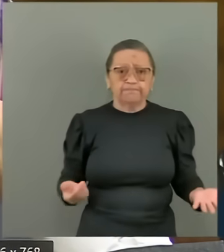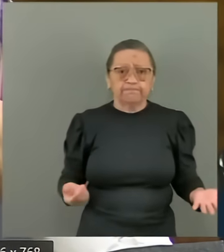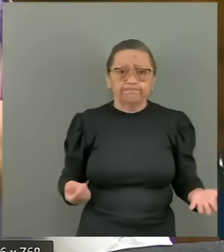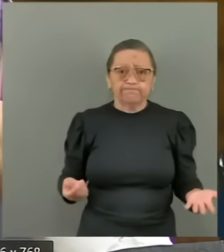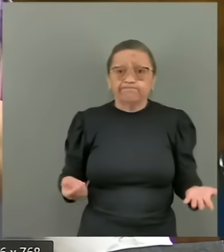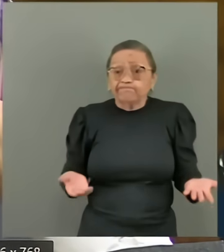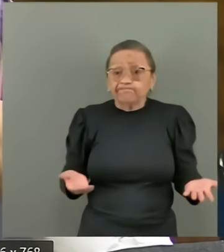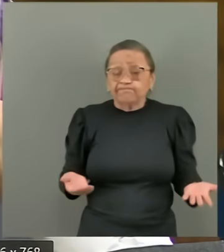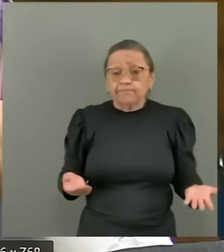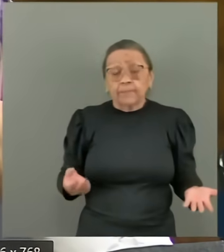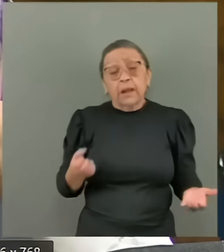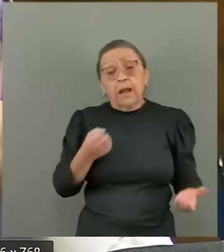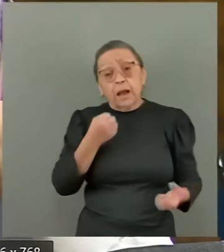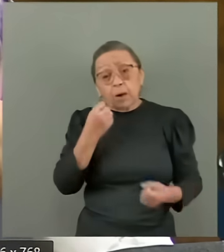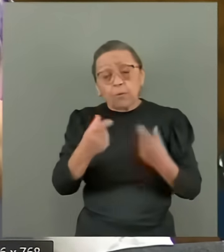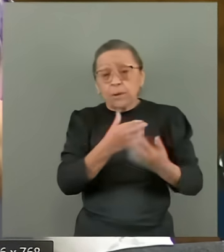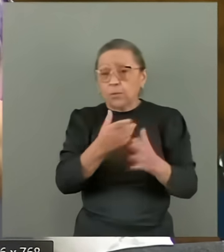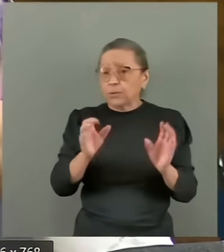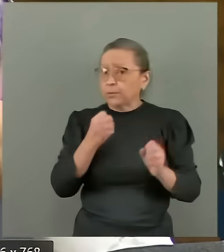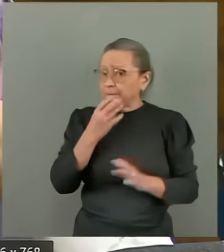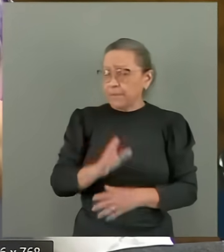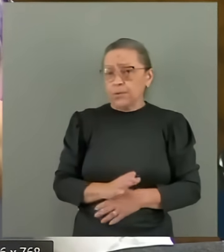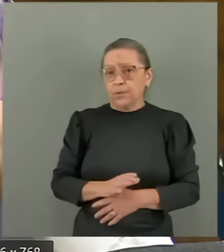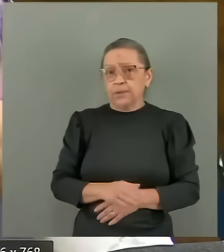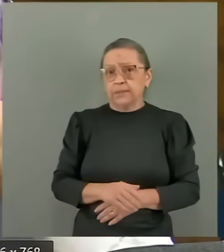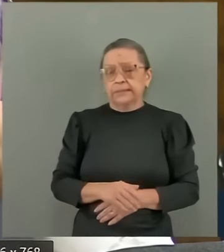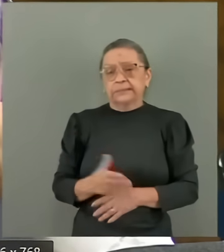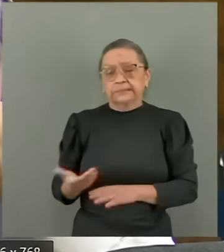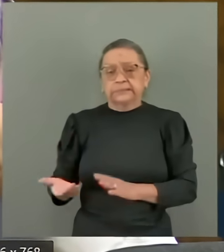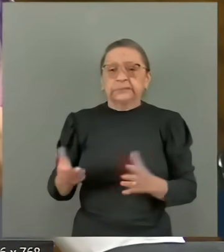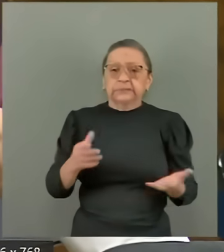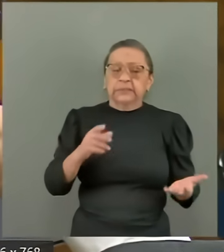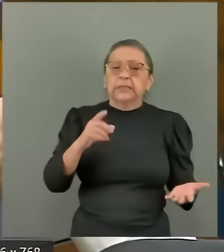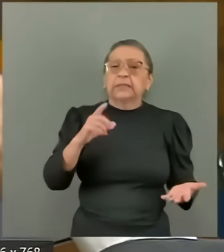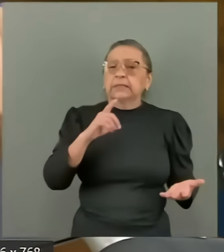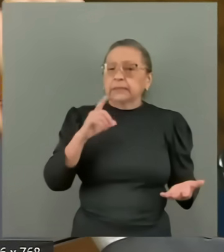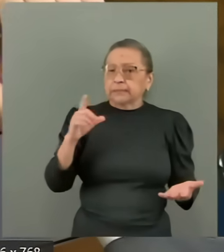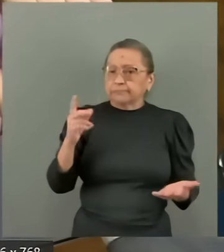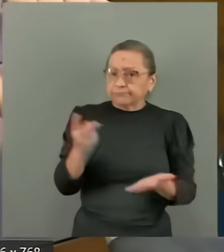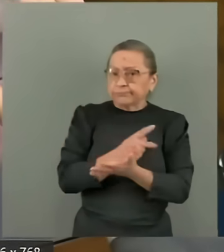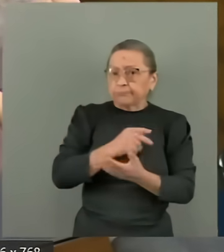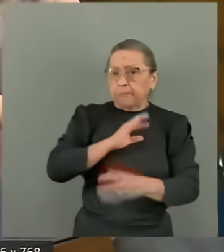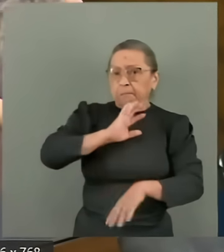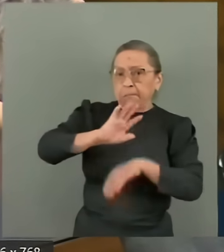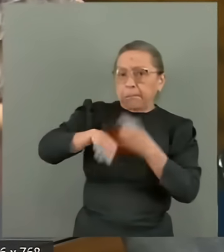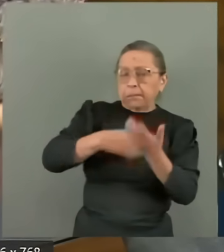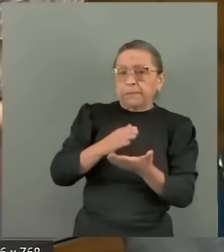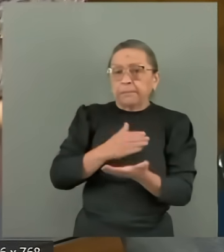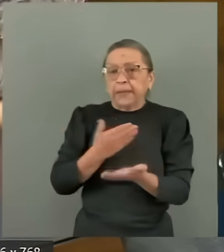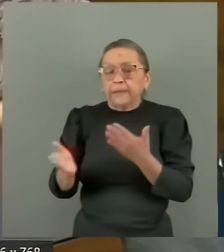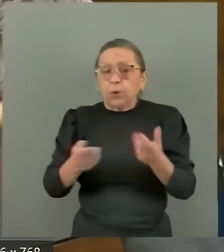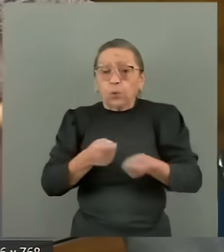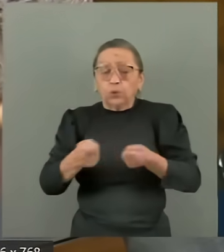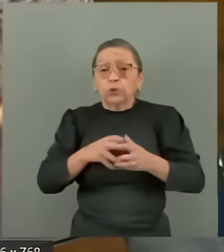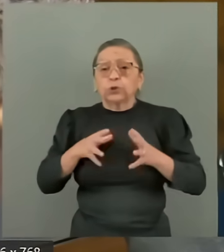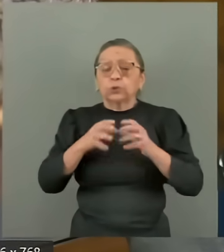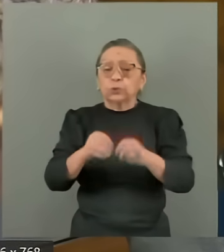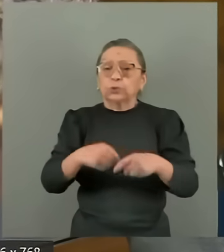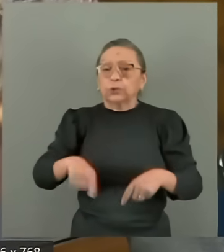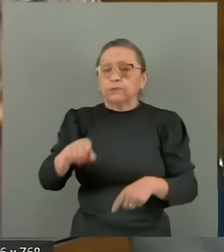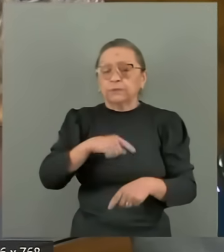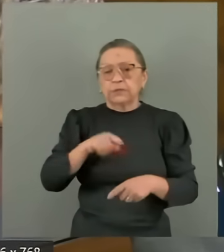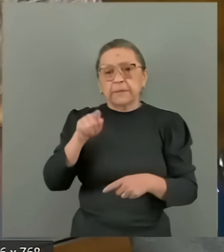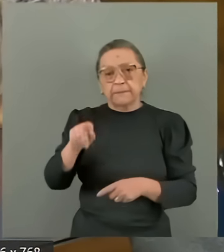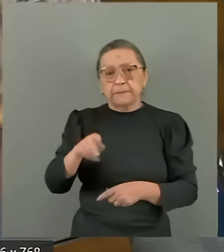cheirando bem, que houve um descontrole no processo, né? E todos os sinais dados por